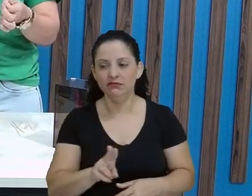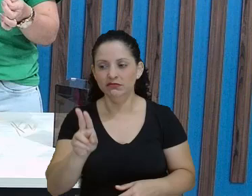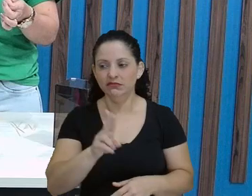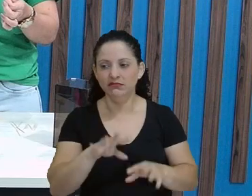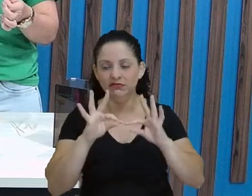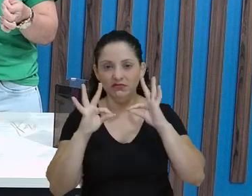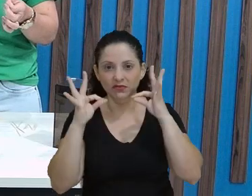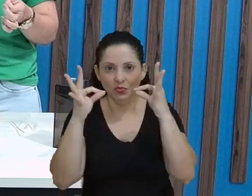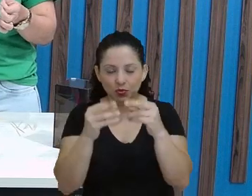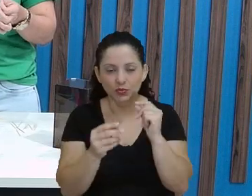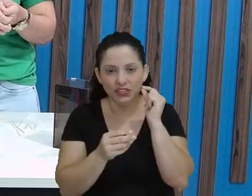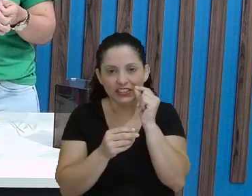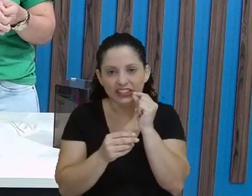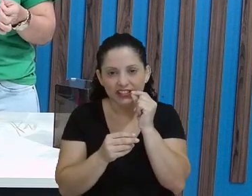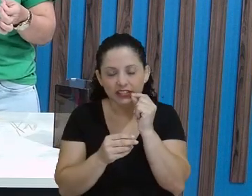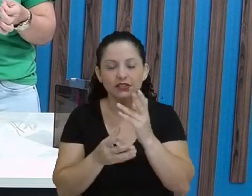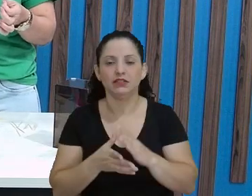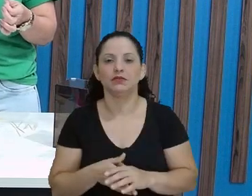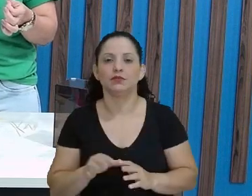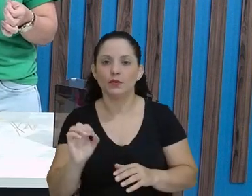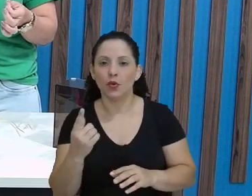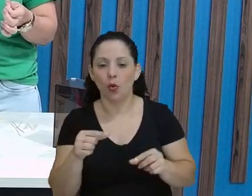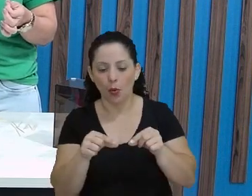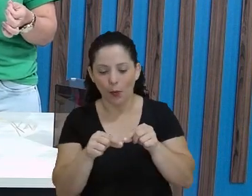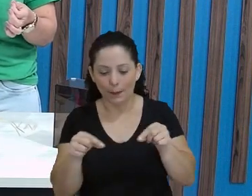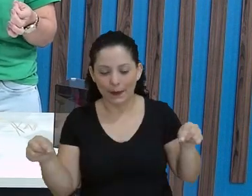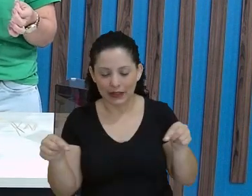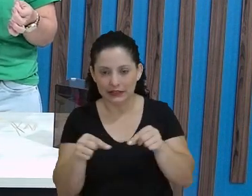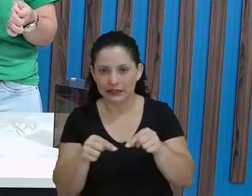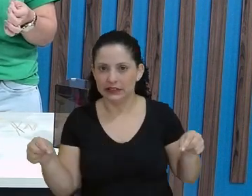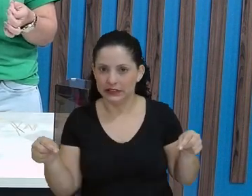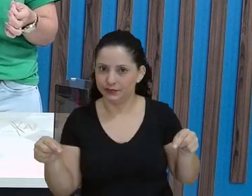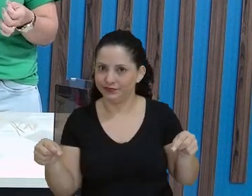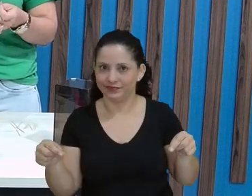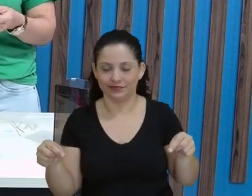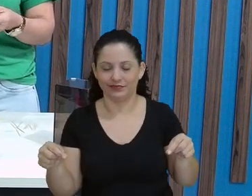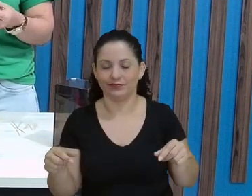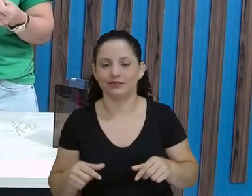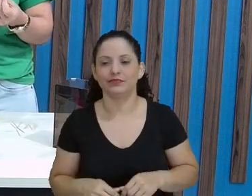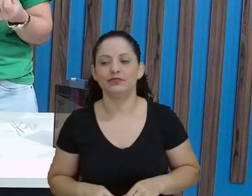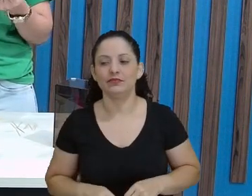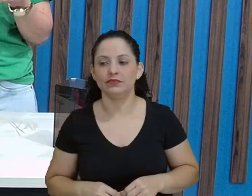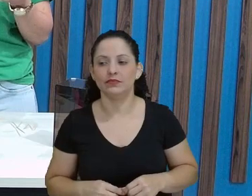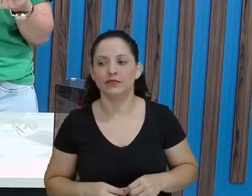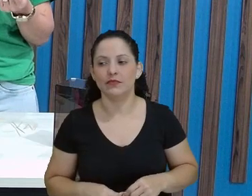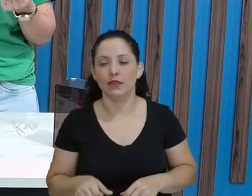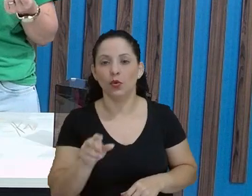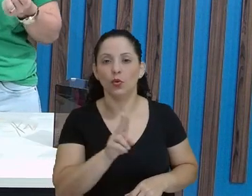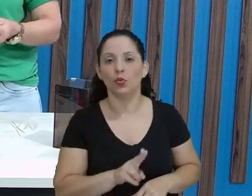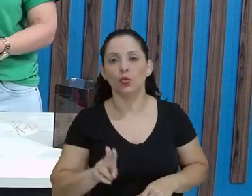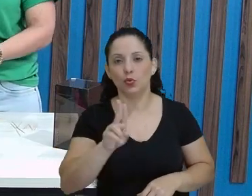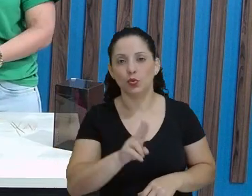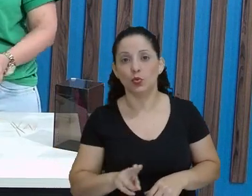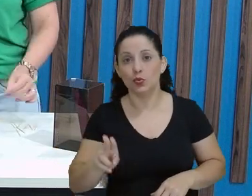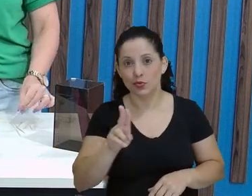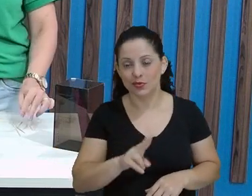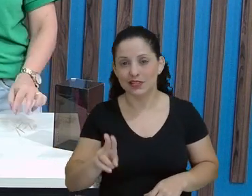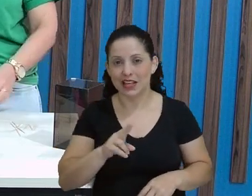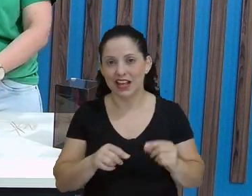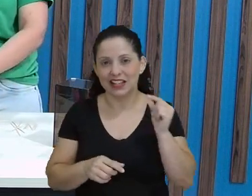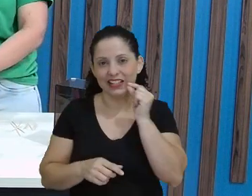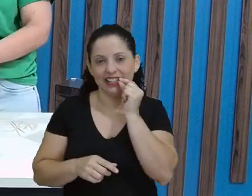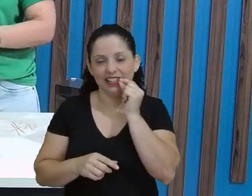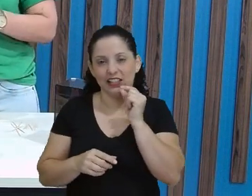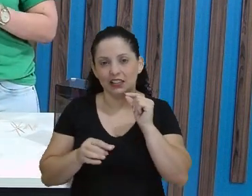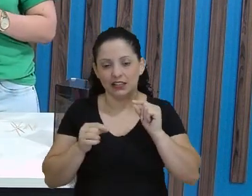todos os palitos de dente ou todos os palitos de churrasco, não, porque vai ficar comprido. Então, usando o palito de dente, você consegue também